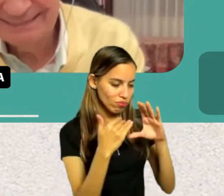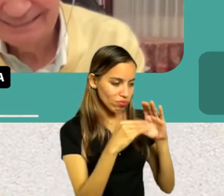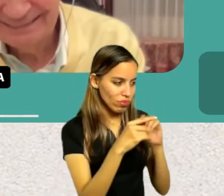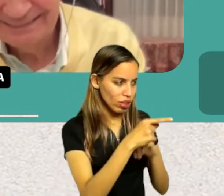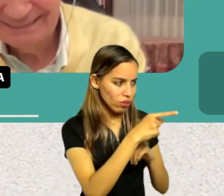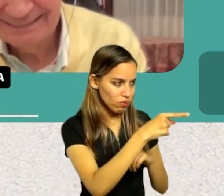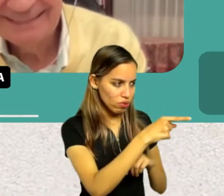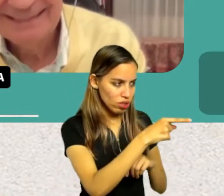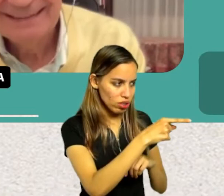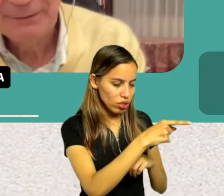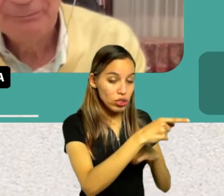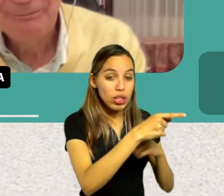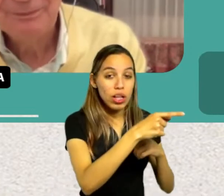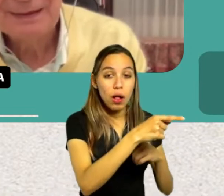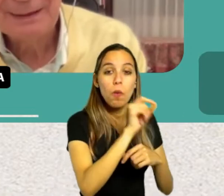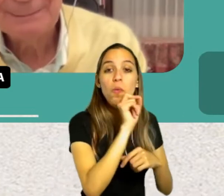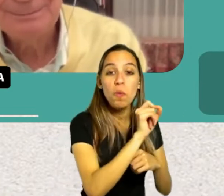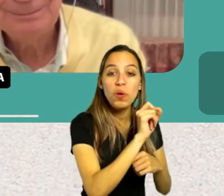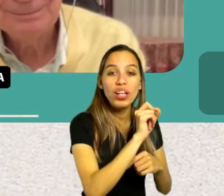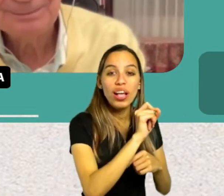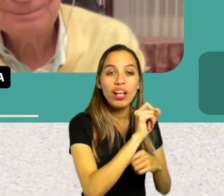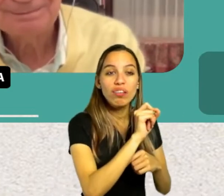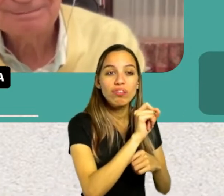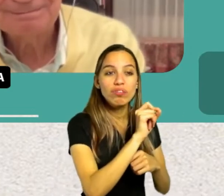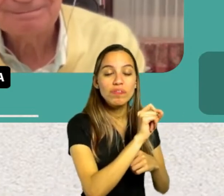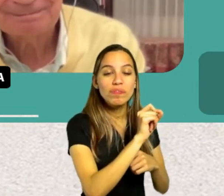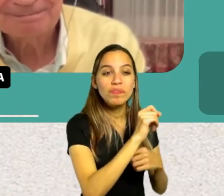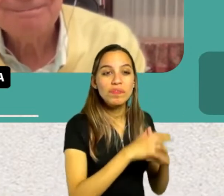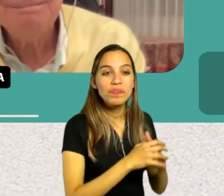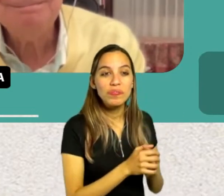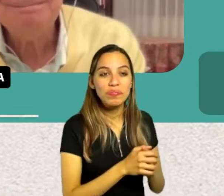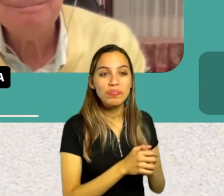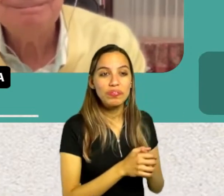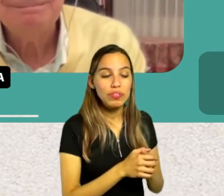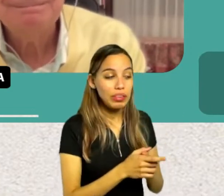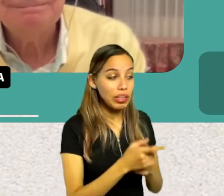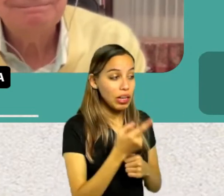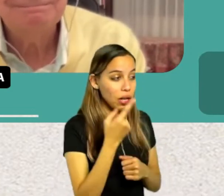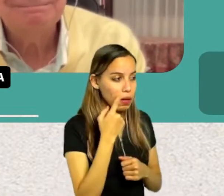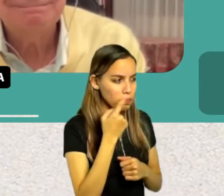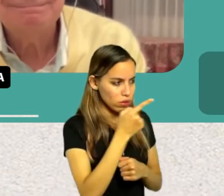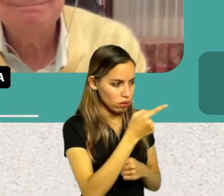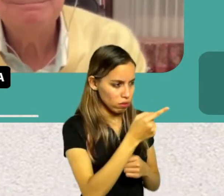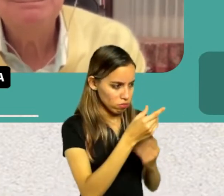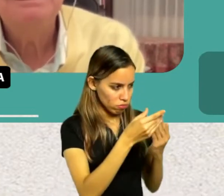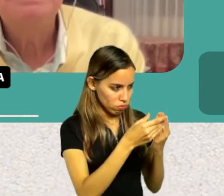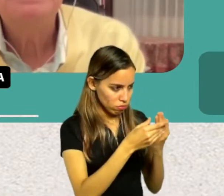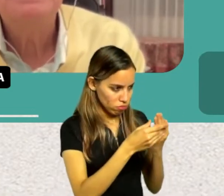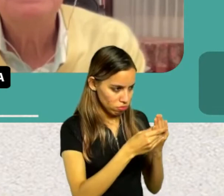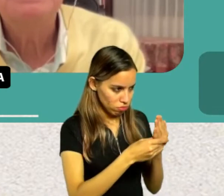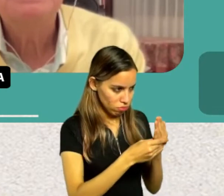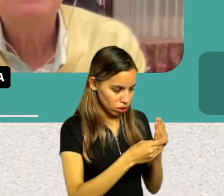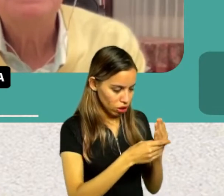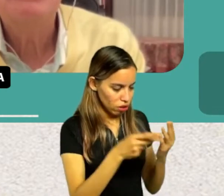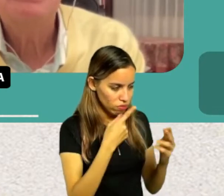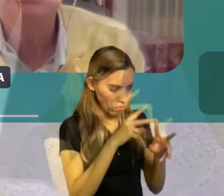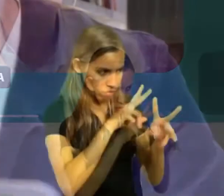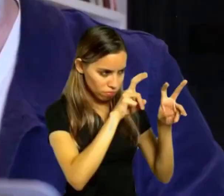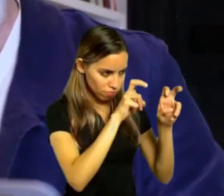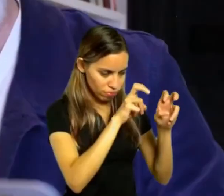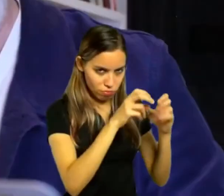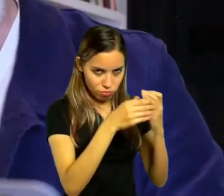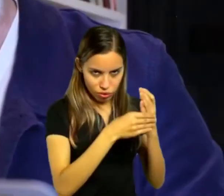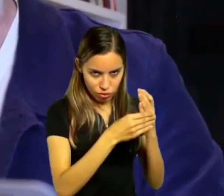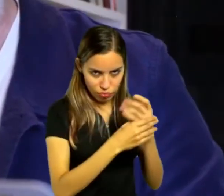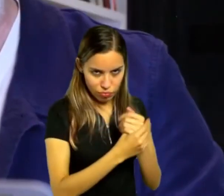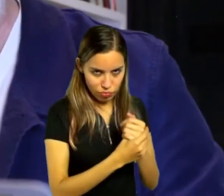roda, gente. Estava lá, marcado o lançamento do livro com a gente, e o Drauzio falava assim, Afonso, estou com